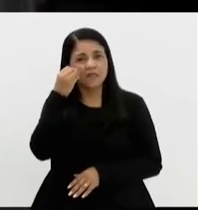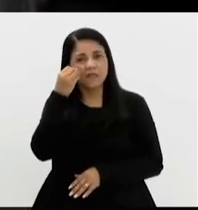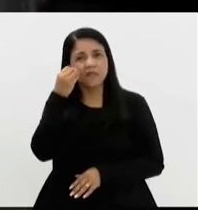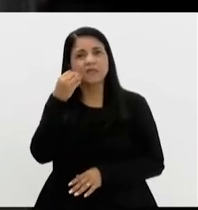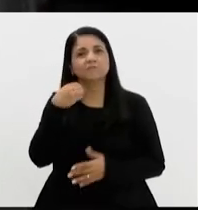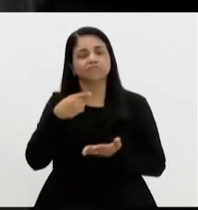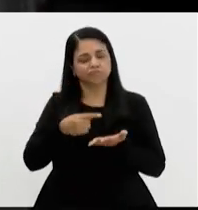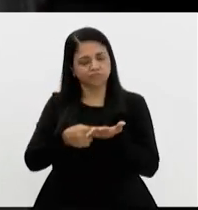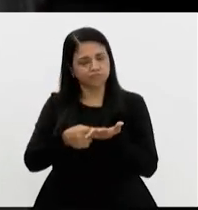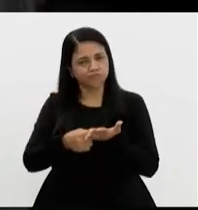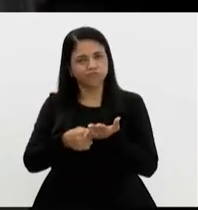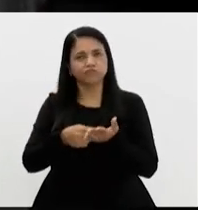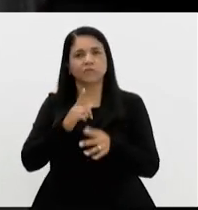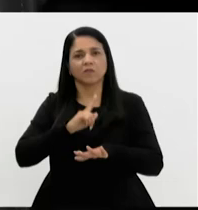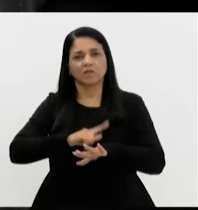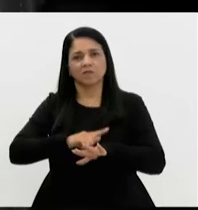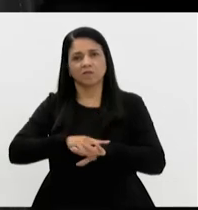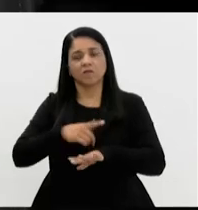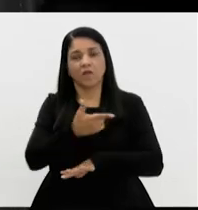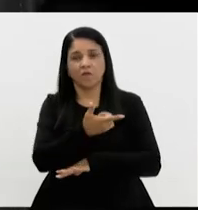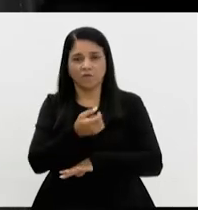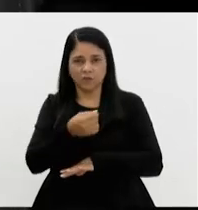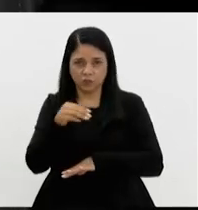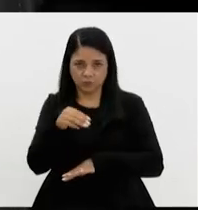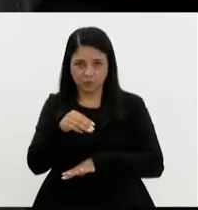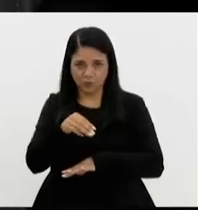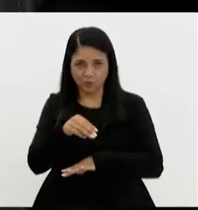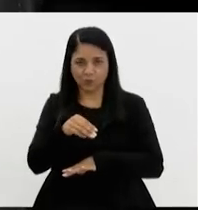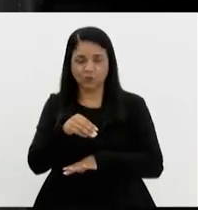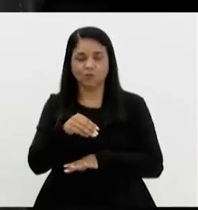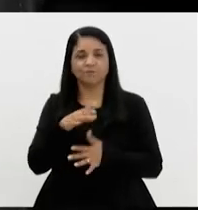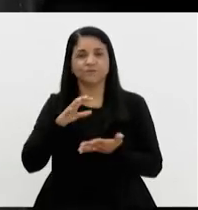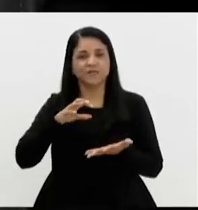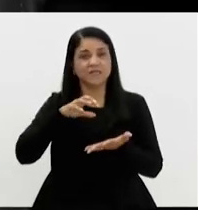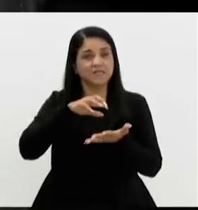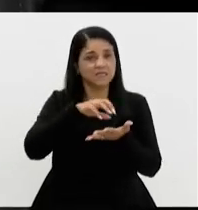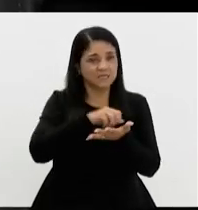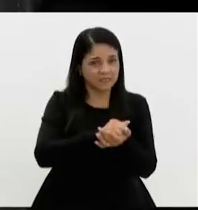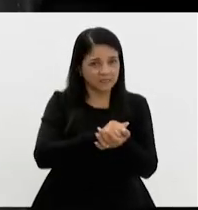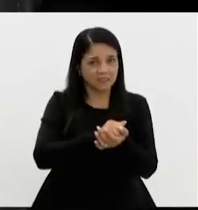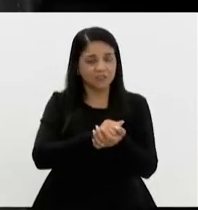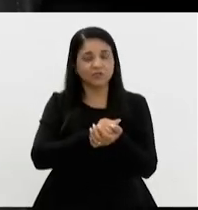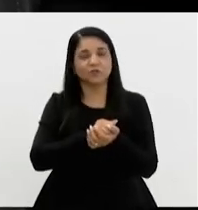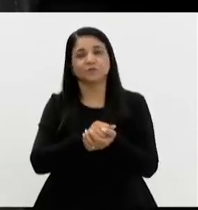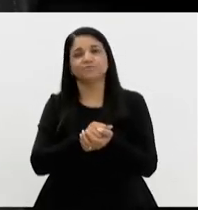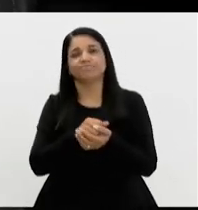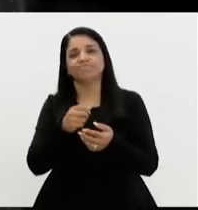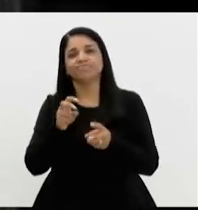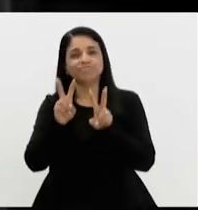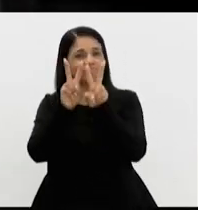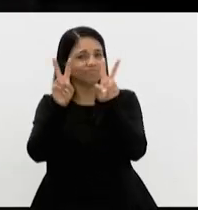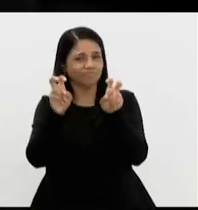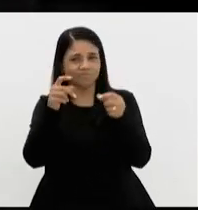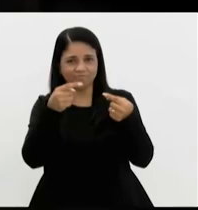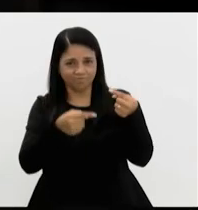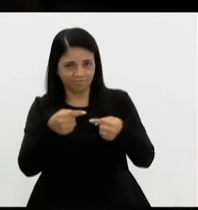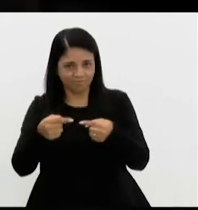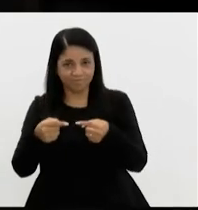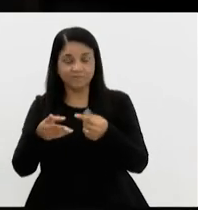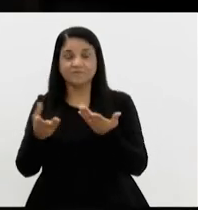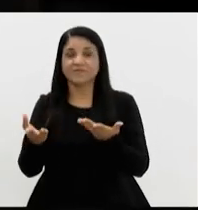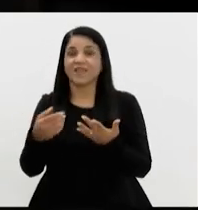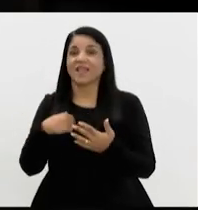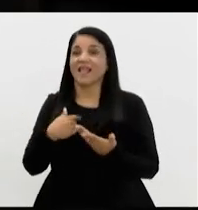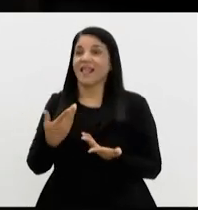cumprir o meu tempo para que nós possamos fazer os registros in desse assunto mas eu não poderia Dr